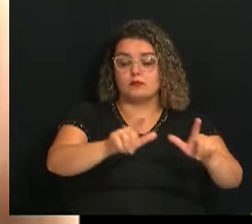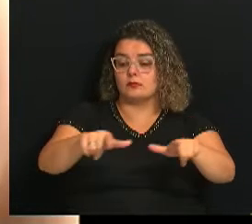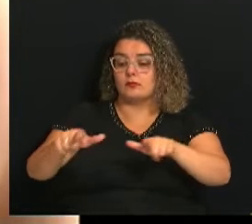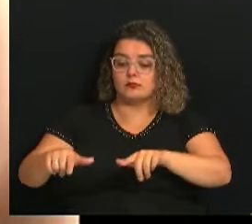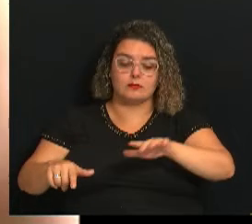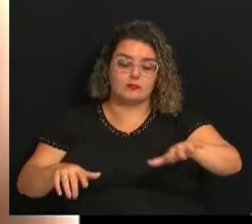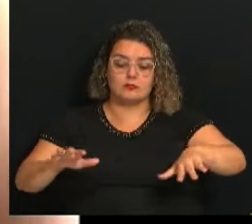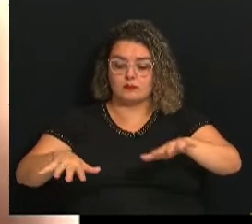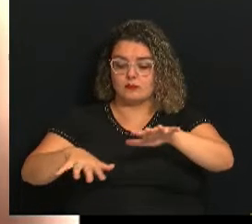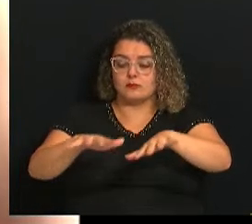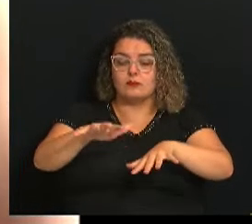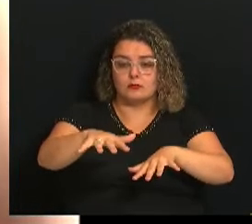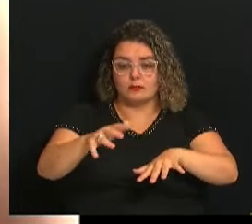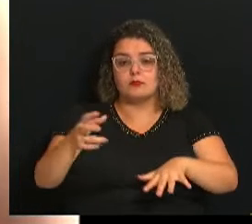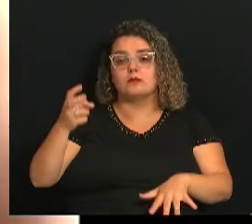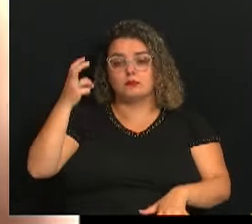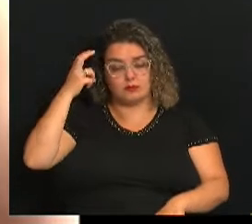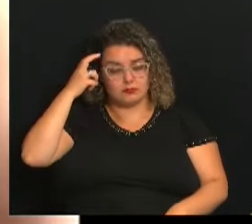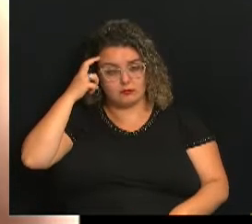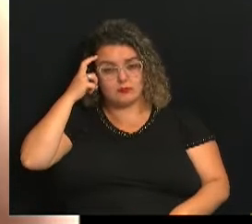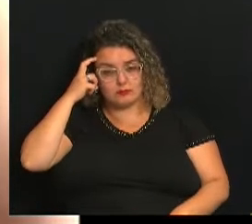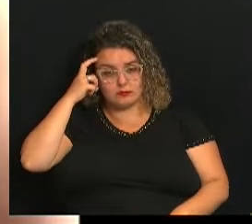cultura